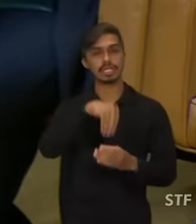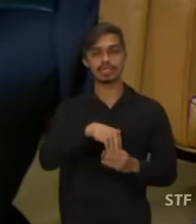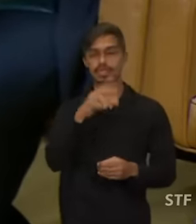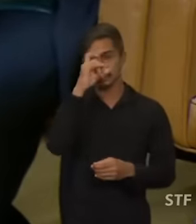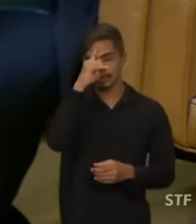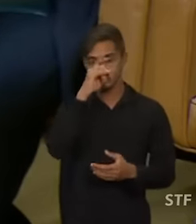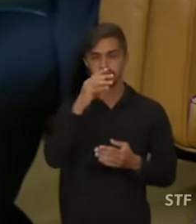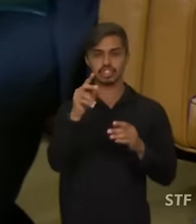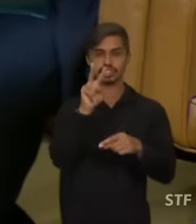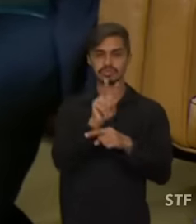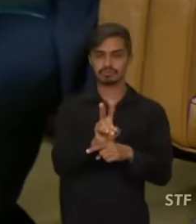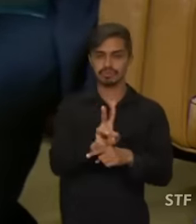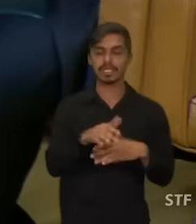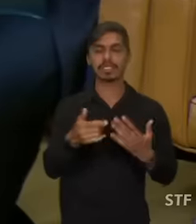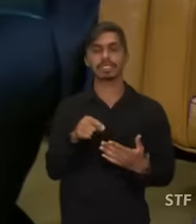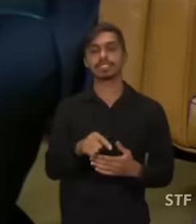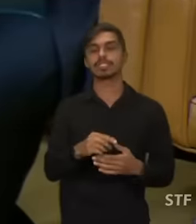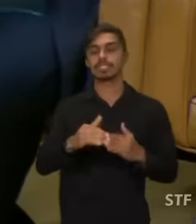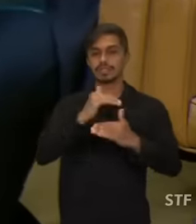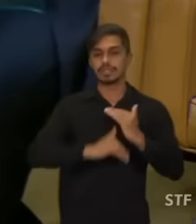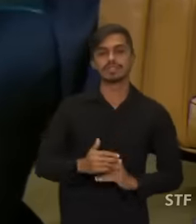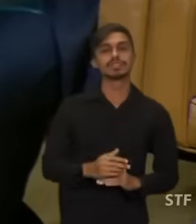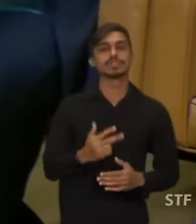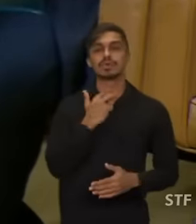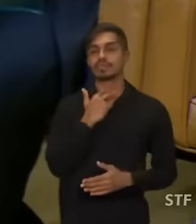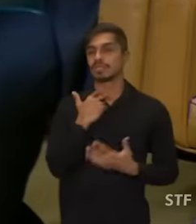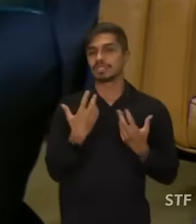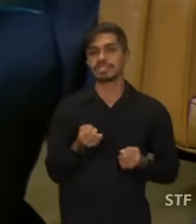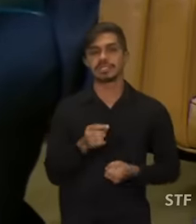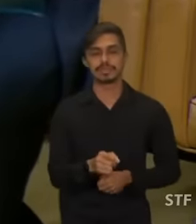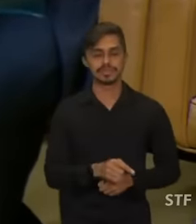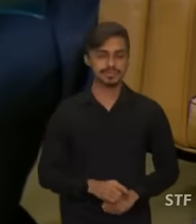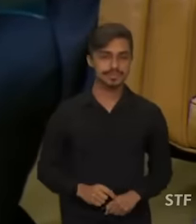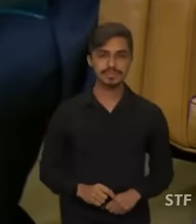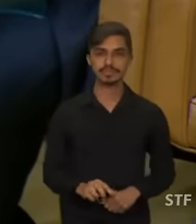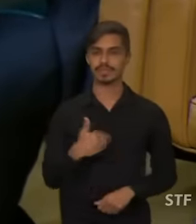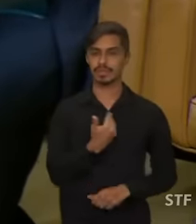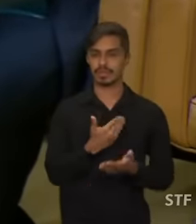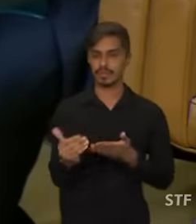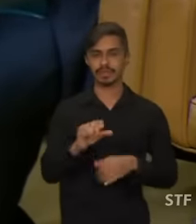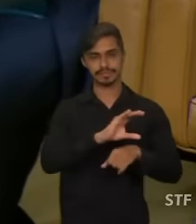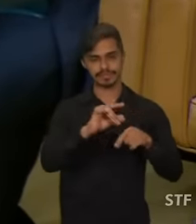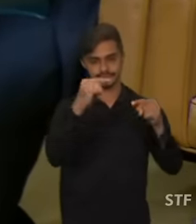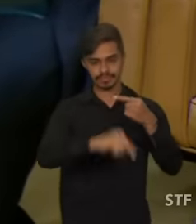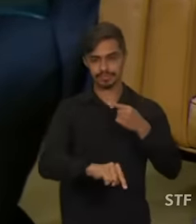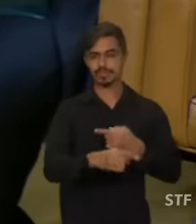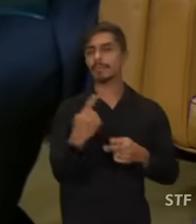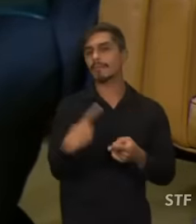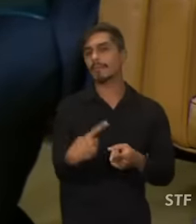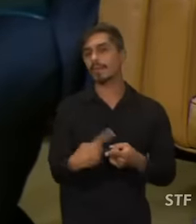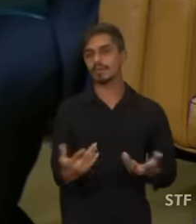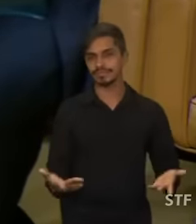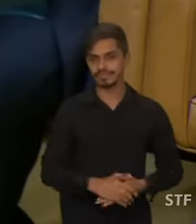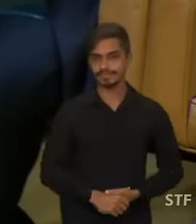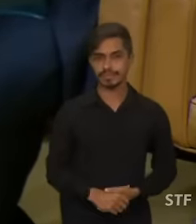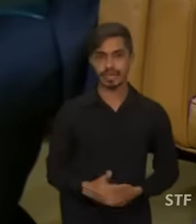de direitos sociais, o que não é admissível. Né? Bom, então comecemos pela inconstitucionalidade. Né?